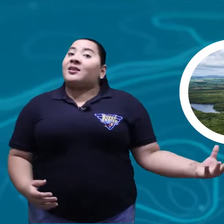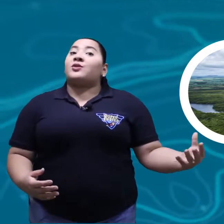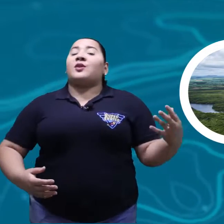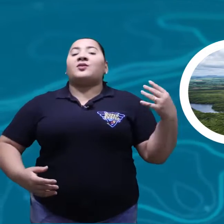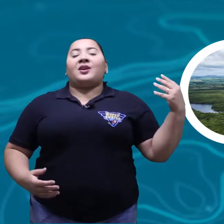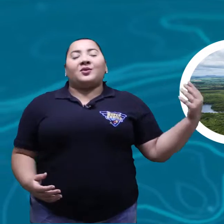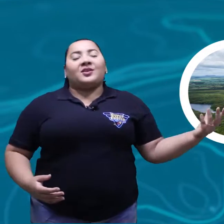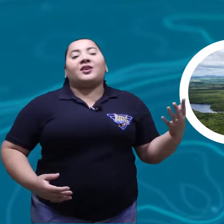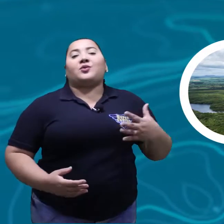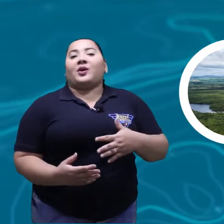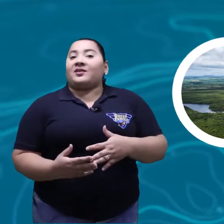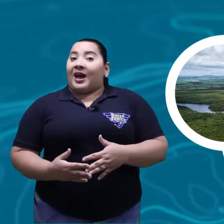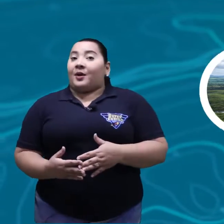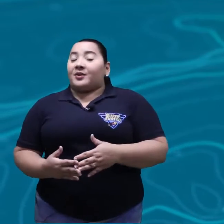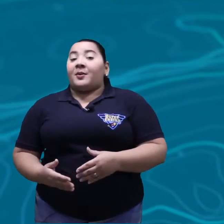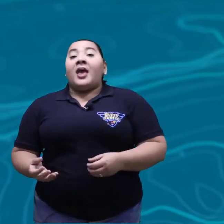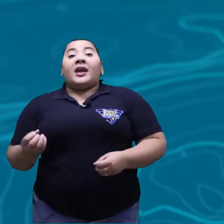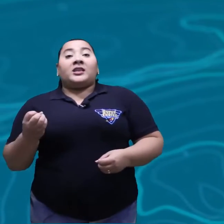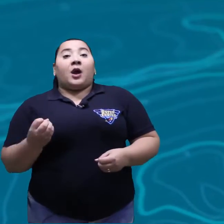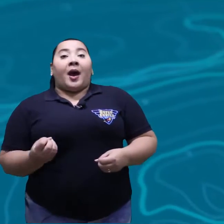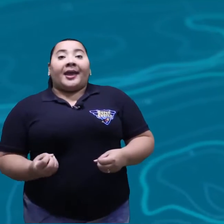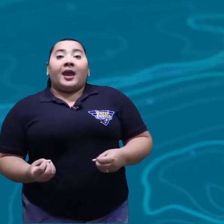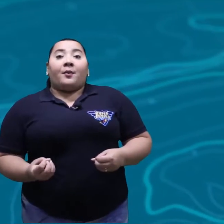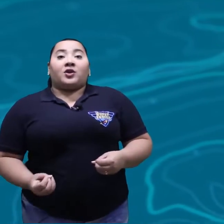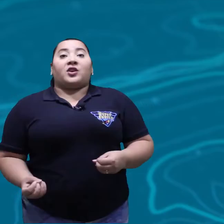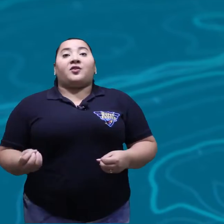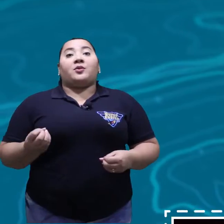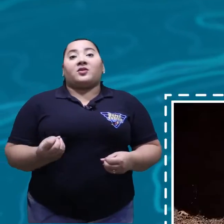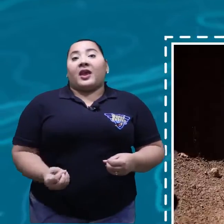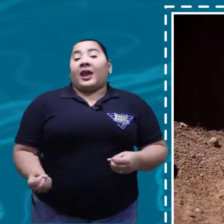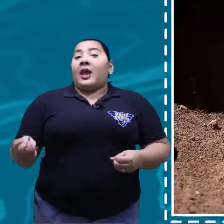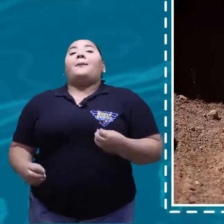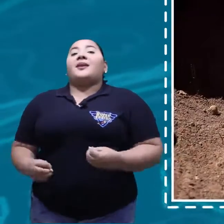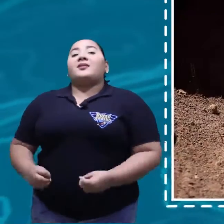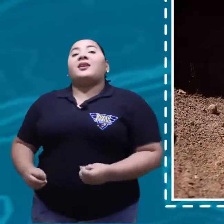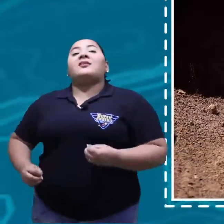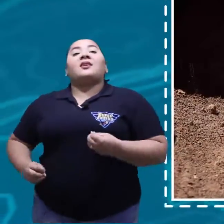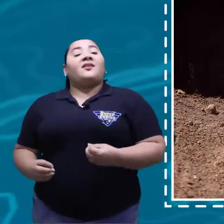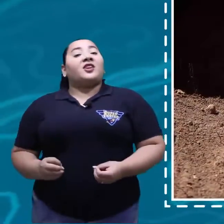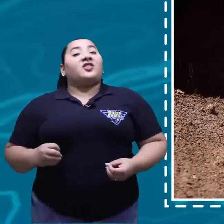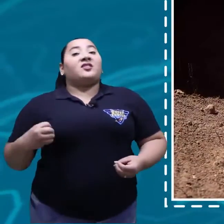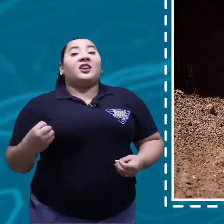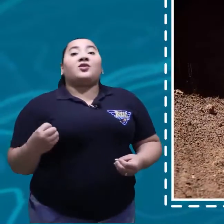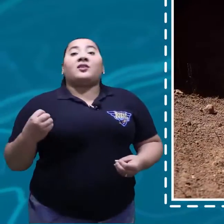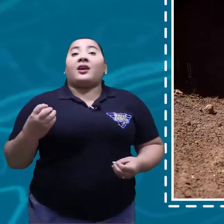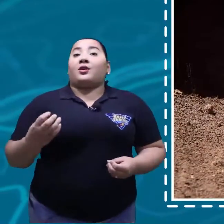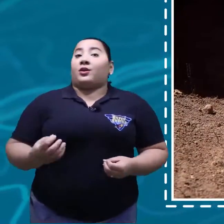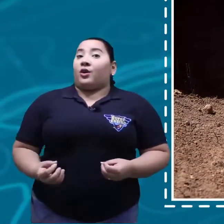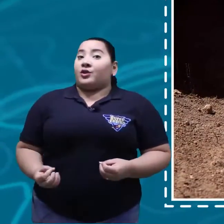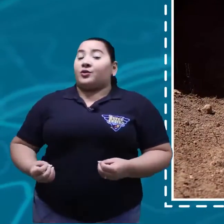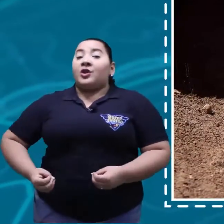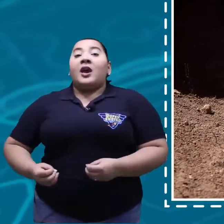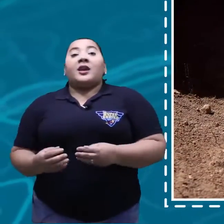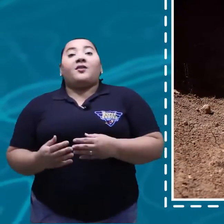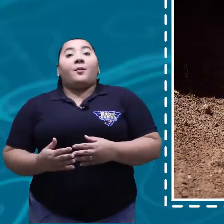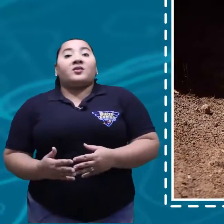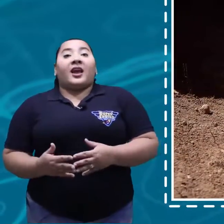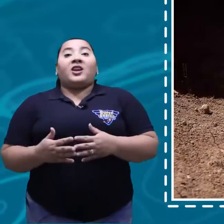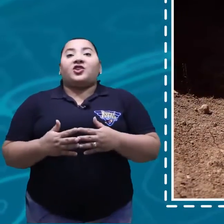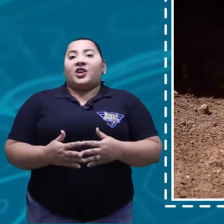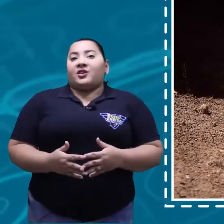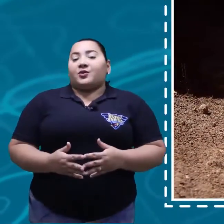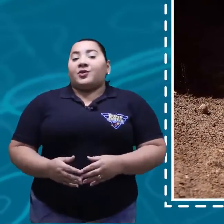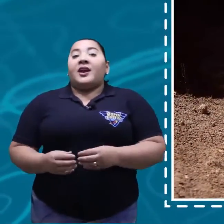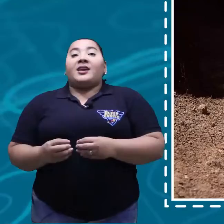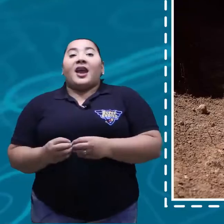na beleza dos seus rios e das suas águas então aí amores nós vamos ter a pesquisa através de sítios arqueológicos que vão